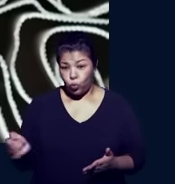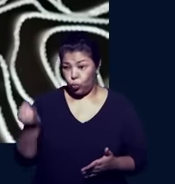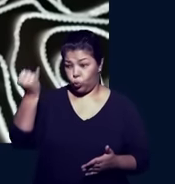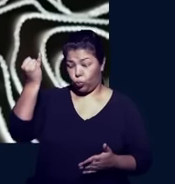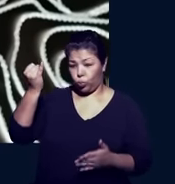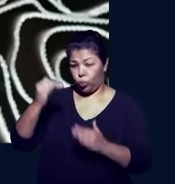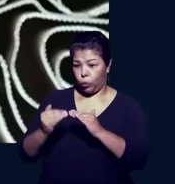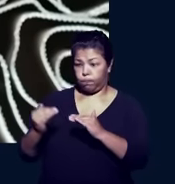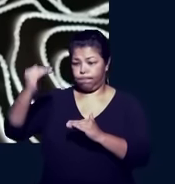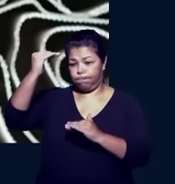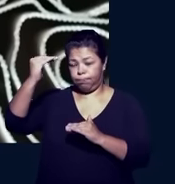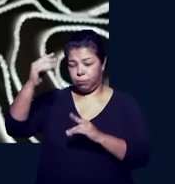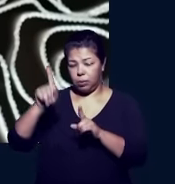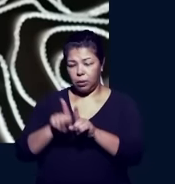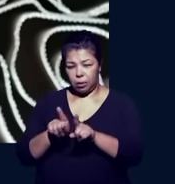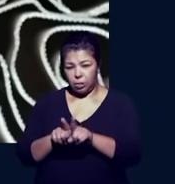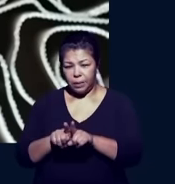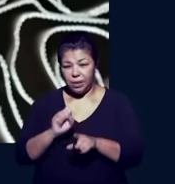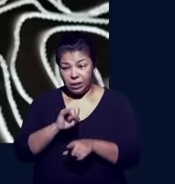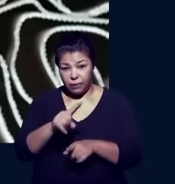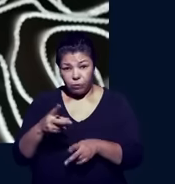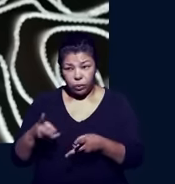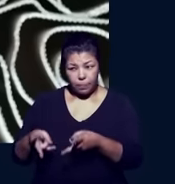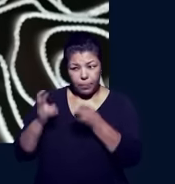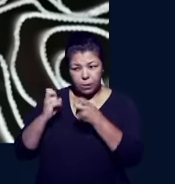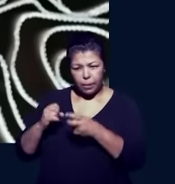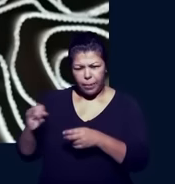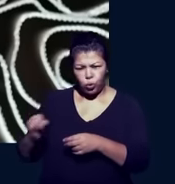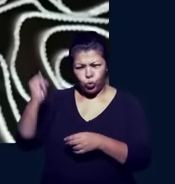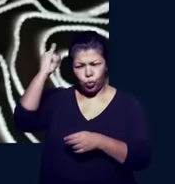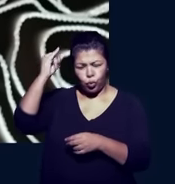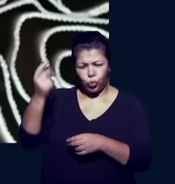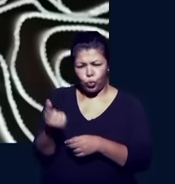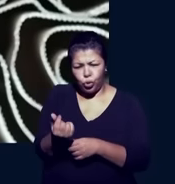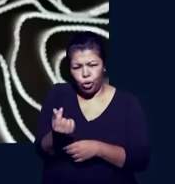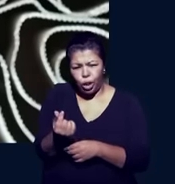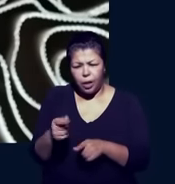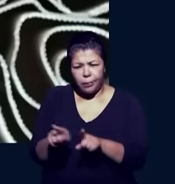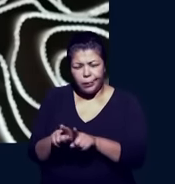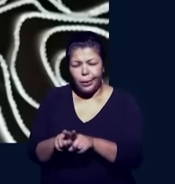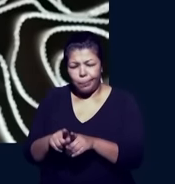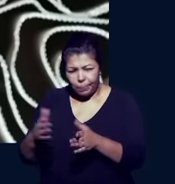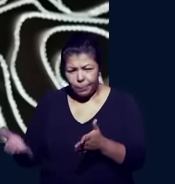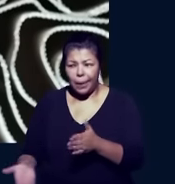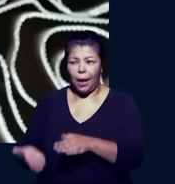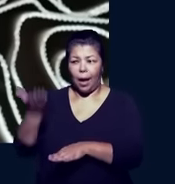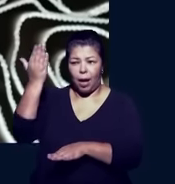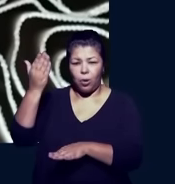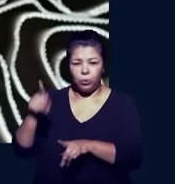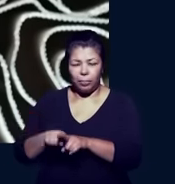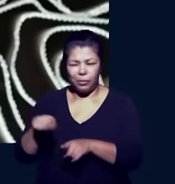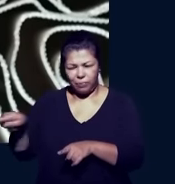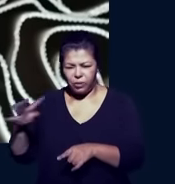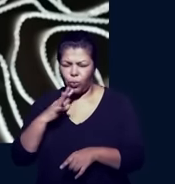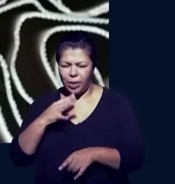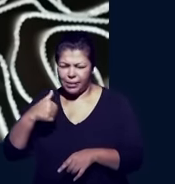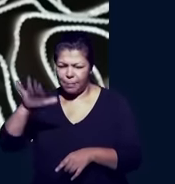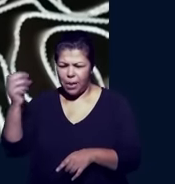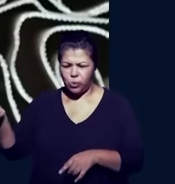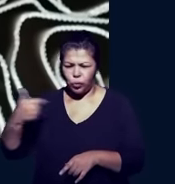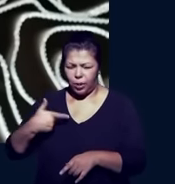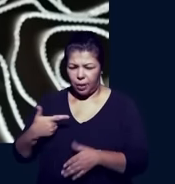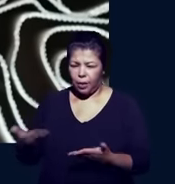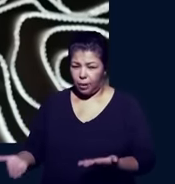eh eh parece você olhar o juro Real de 12 meses né sobre qualquer modelo econométrico Você conhece isso melhor do que eu eh